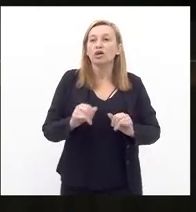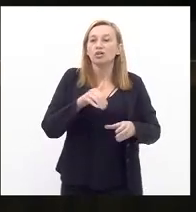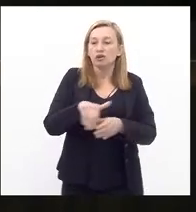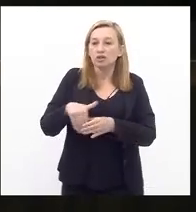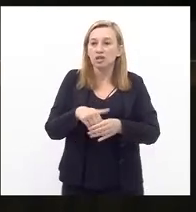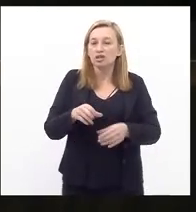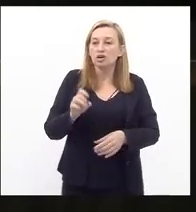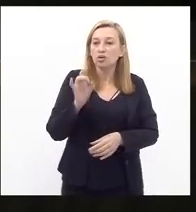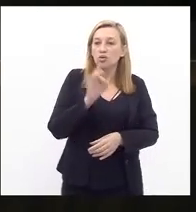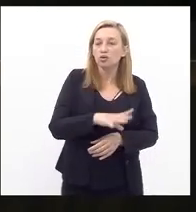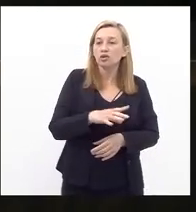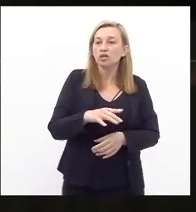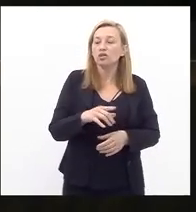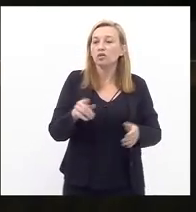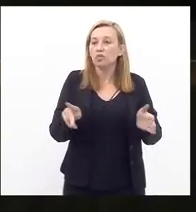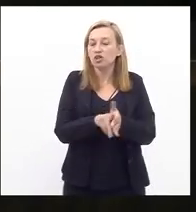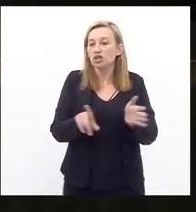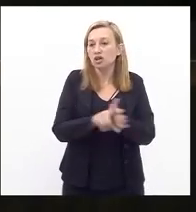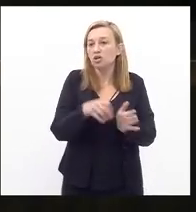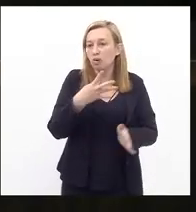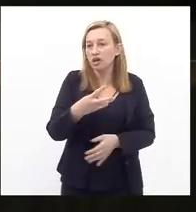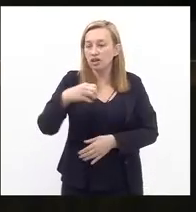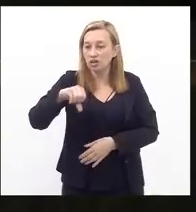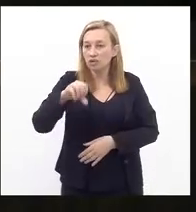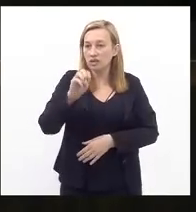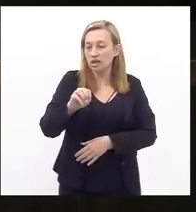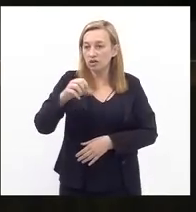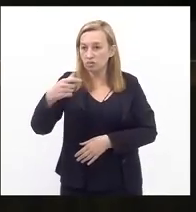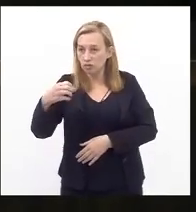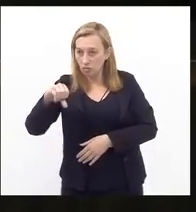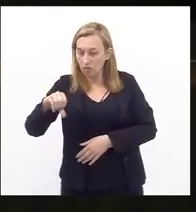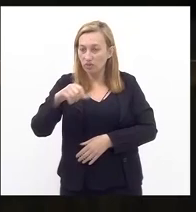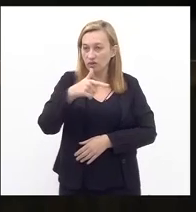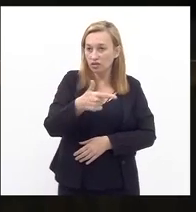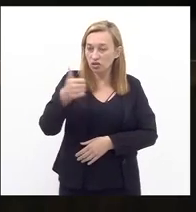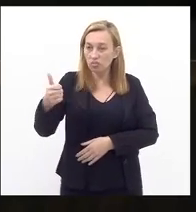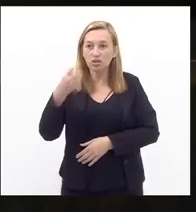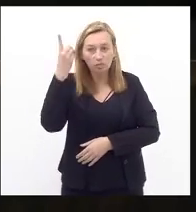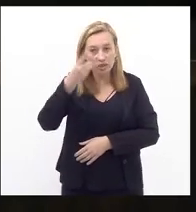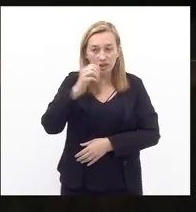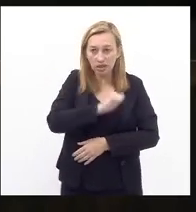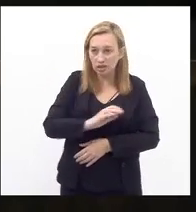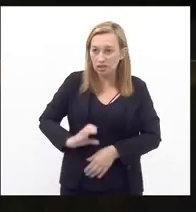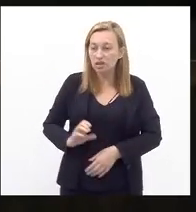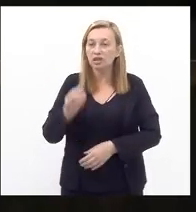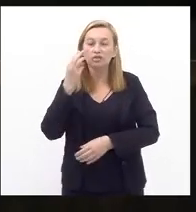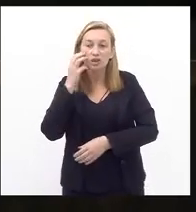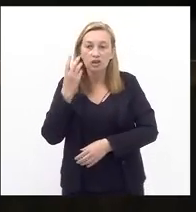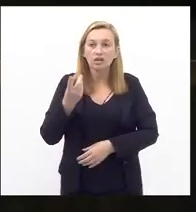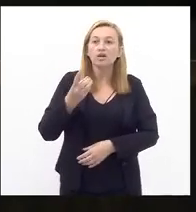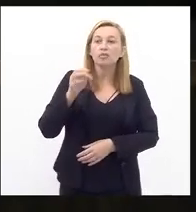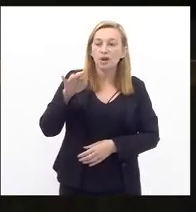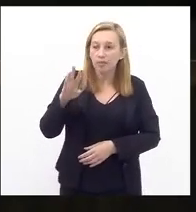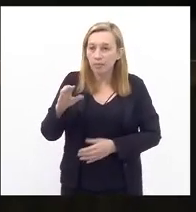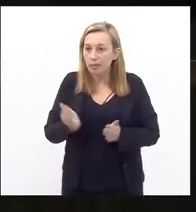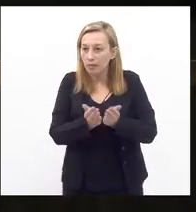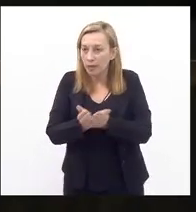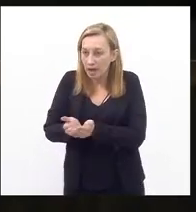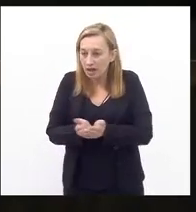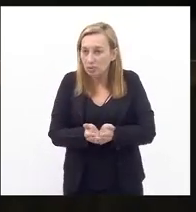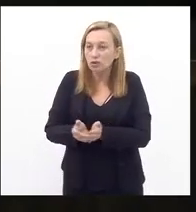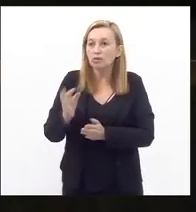votação em discussão única projeto de lei 4909 de 21 de autoria dos deputados André Ceciliano waldeck Carneiro Beto brazão